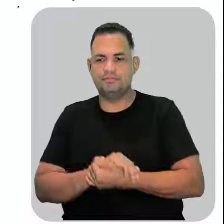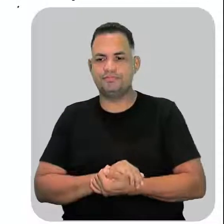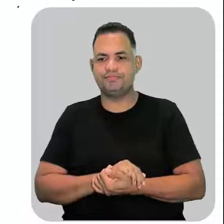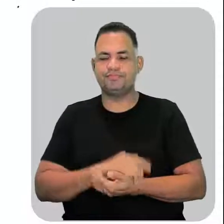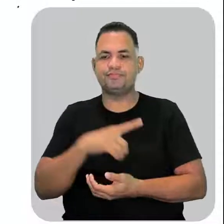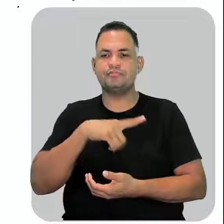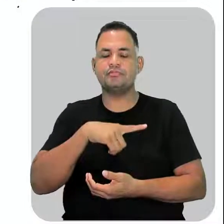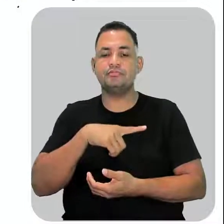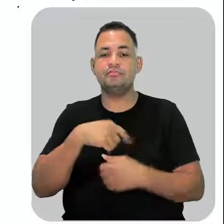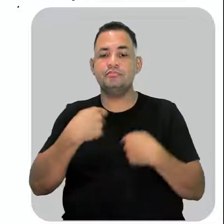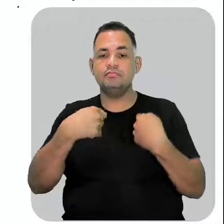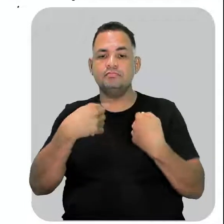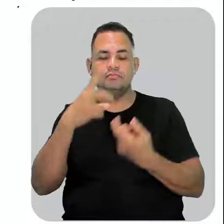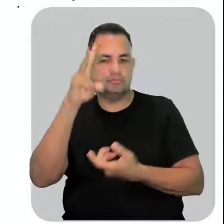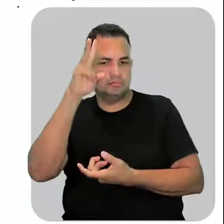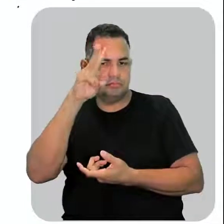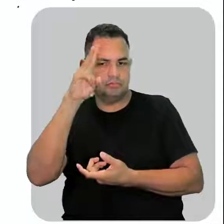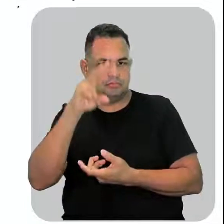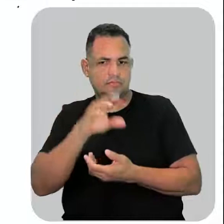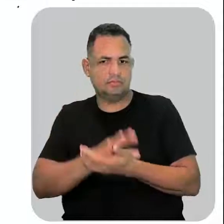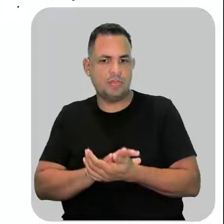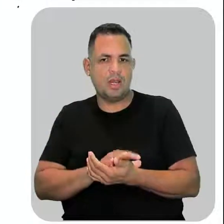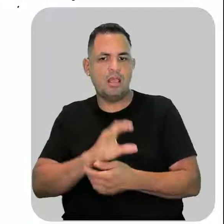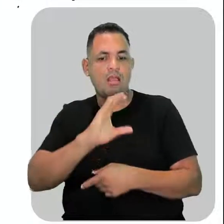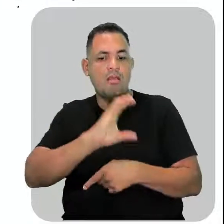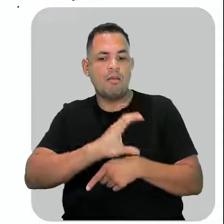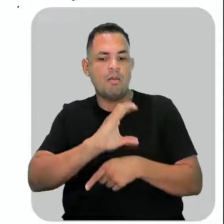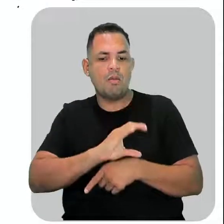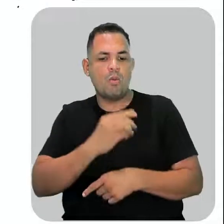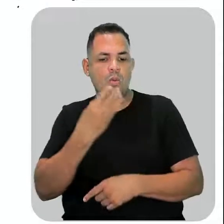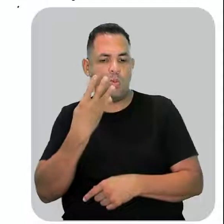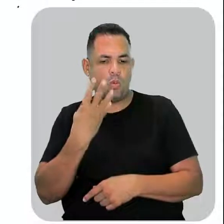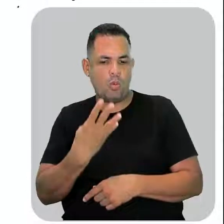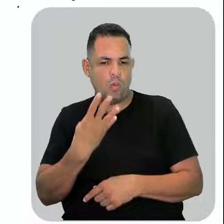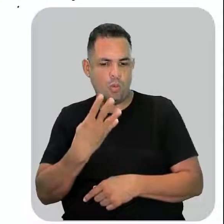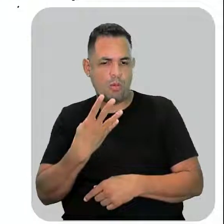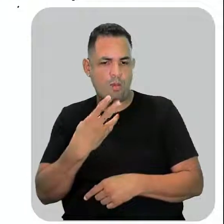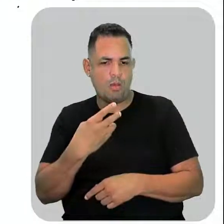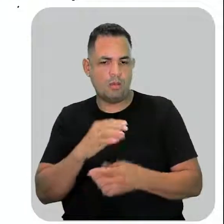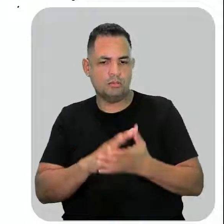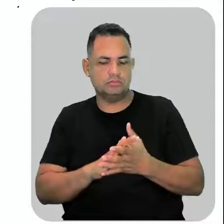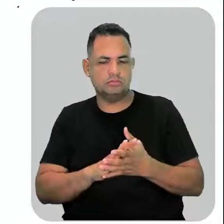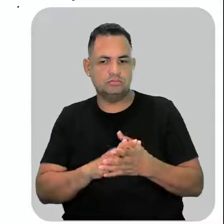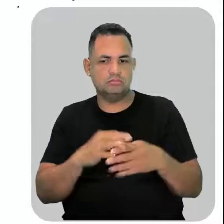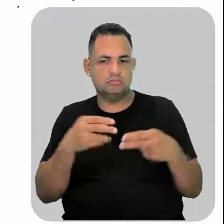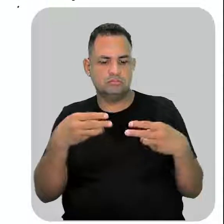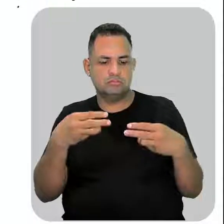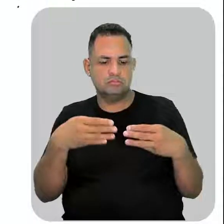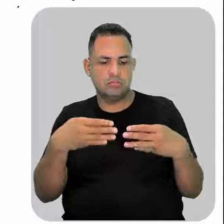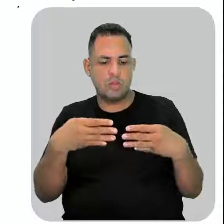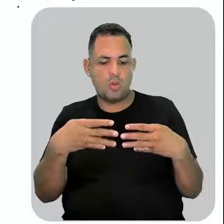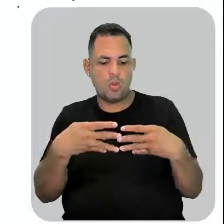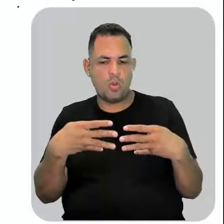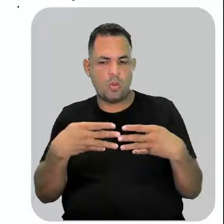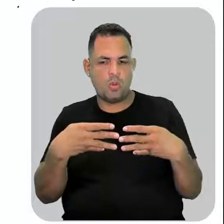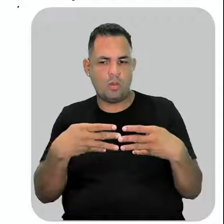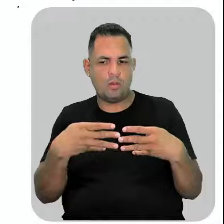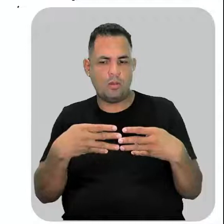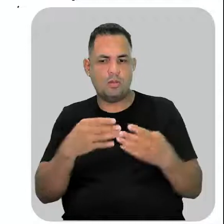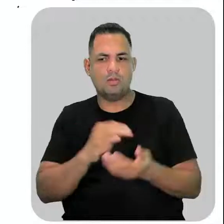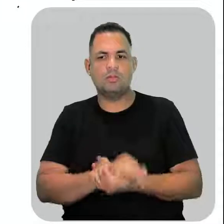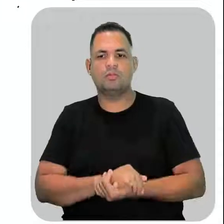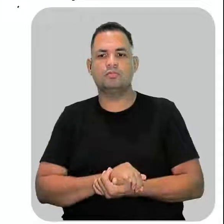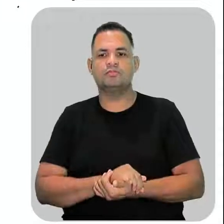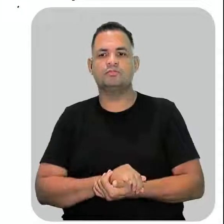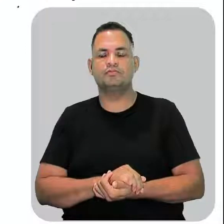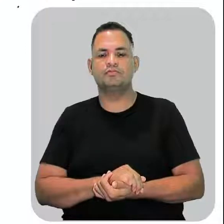nós temos que lembrar que o carbono faz 4 ligações. Primeiro, a gente determina quantos átomos de carbono